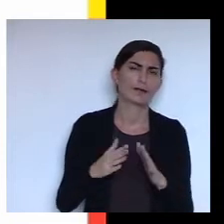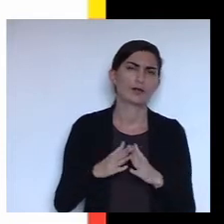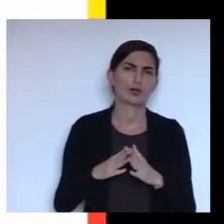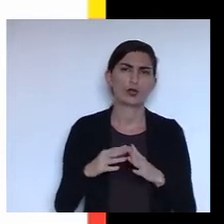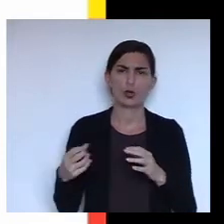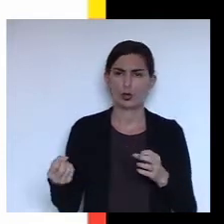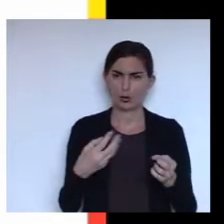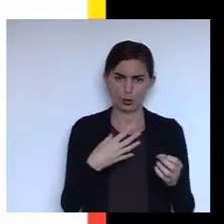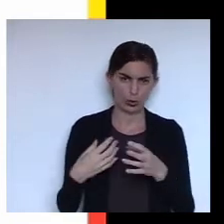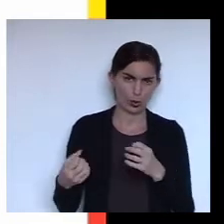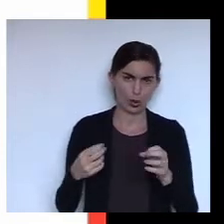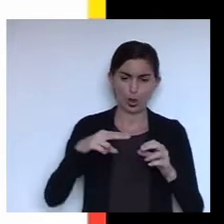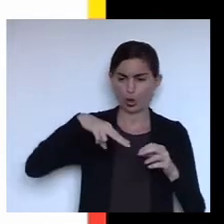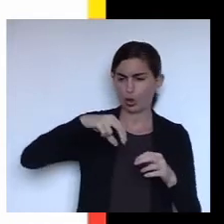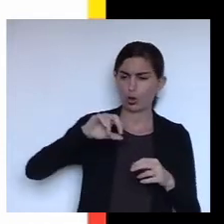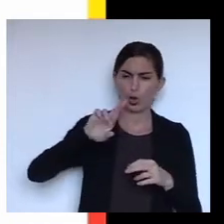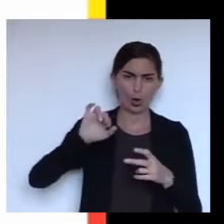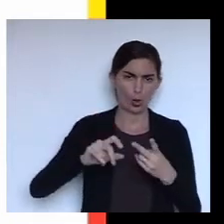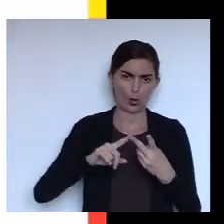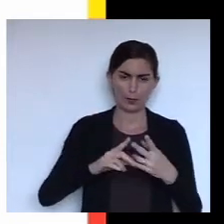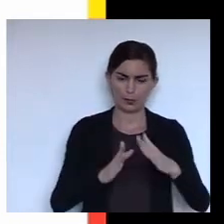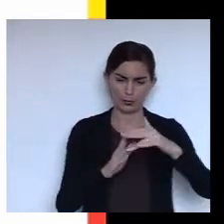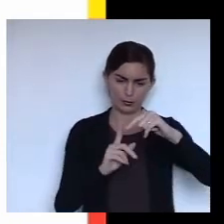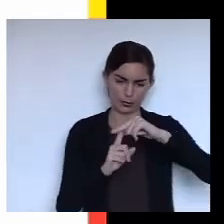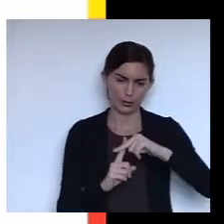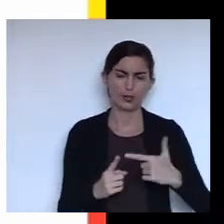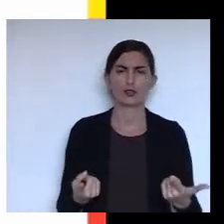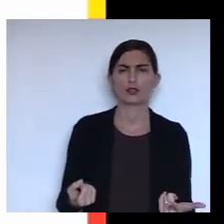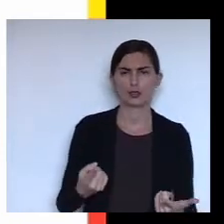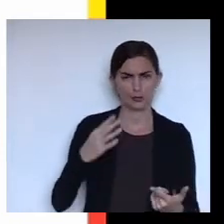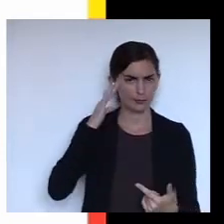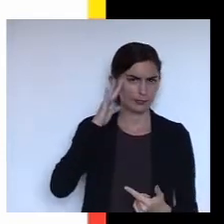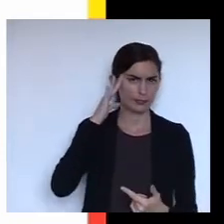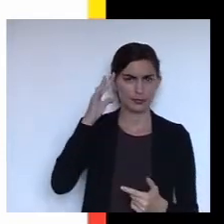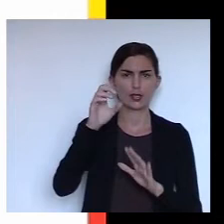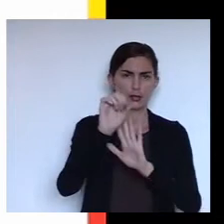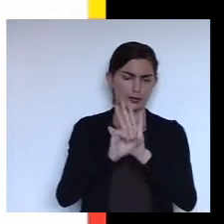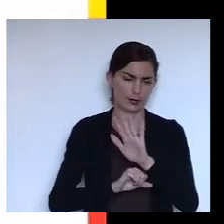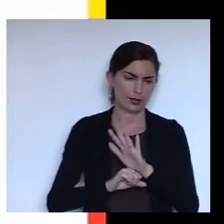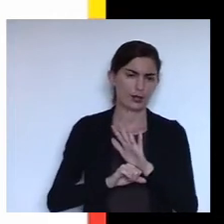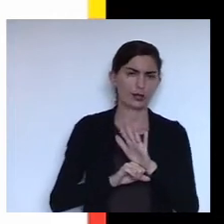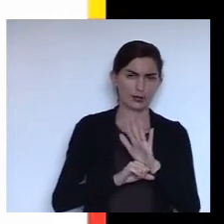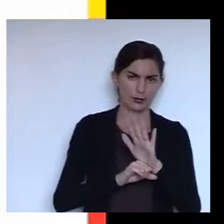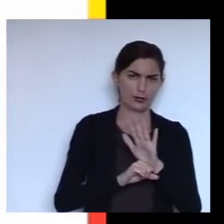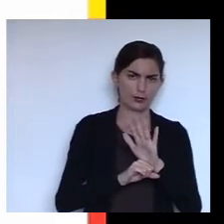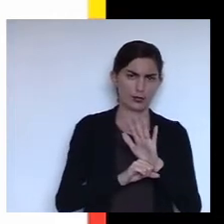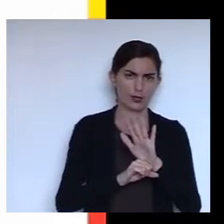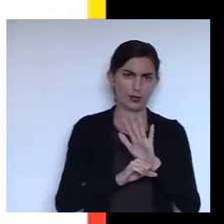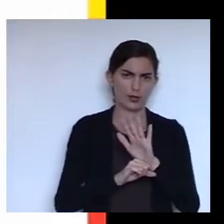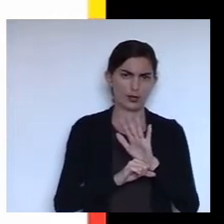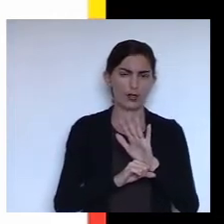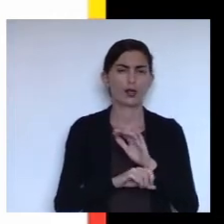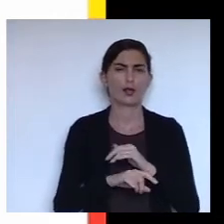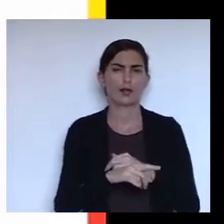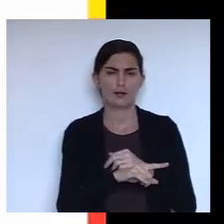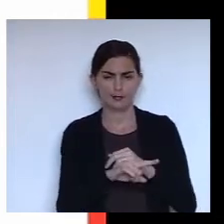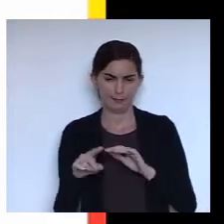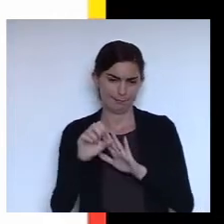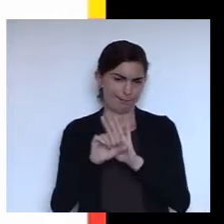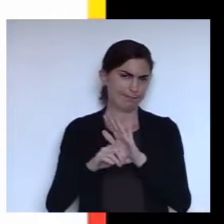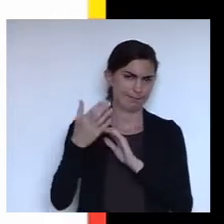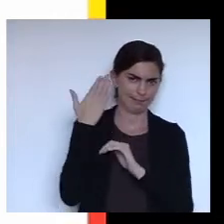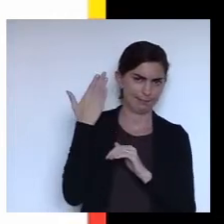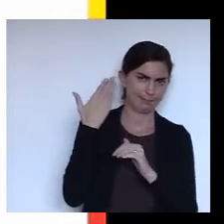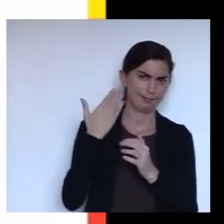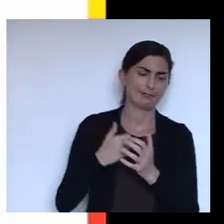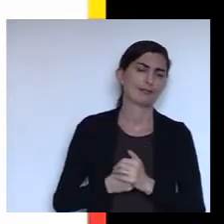dos nobres e da figura da igreja. Isso eu estou falando principalmente do século XI até o início do século XIII. Tá